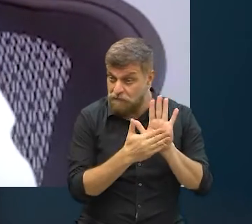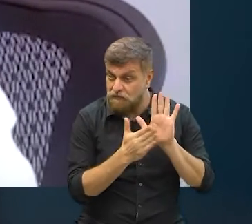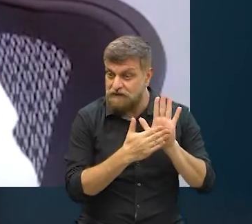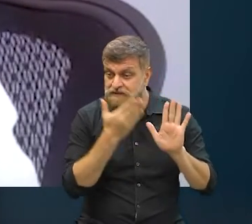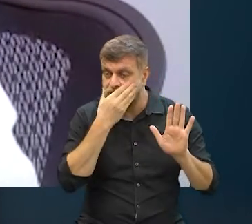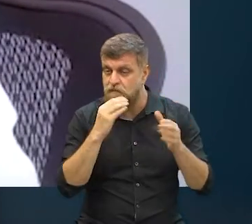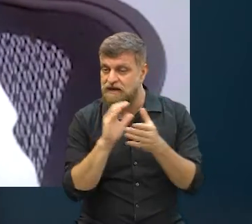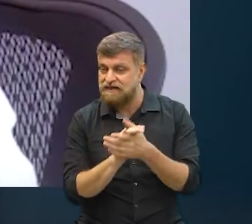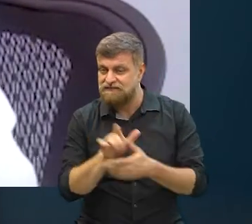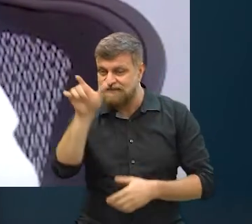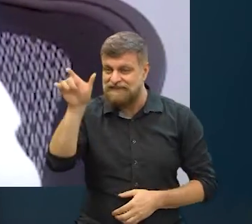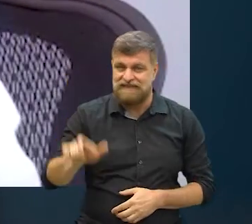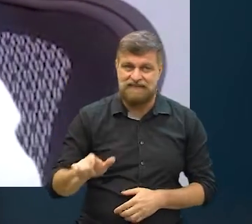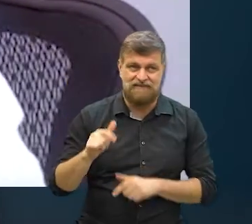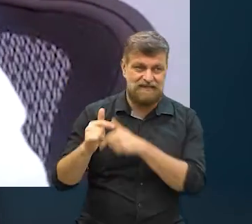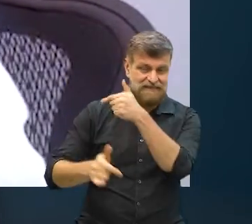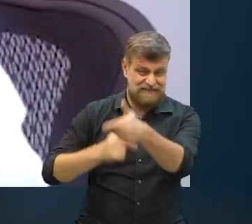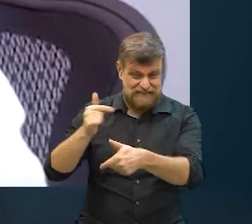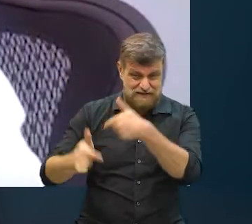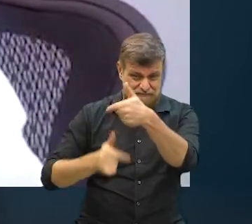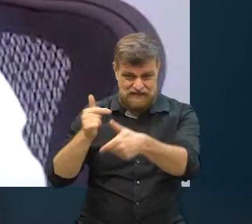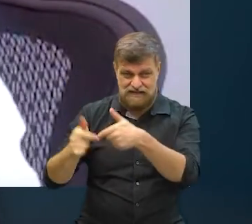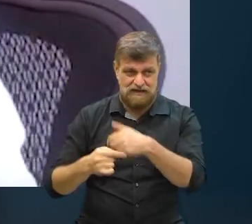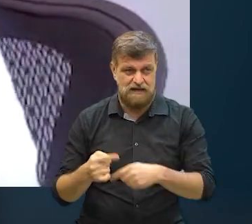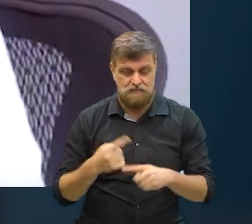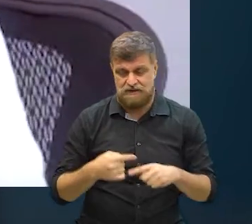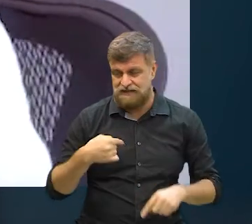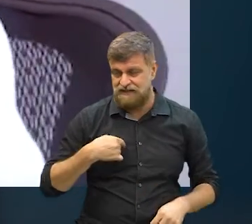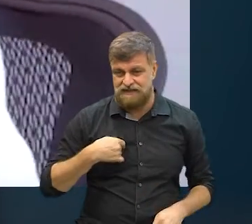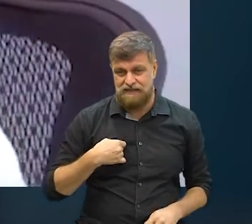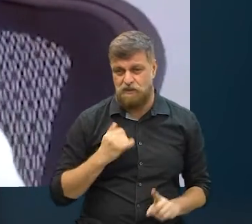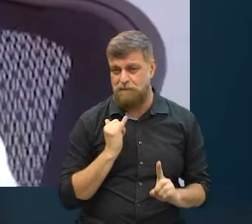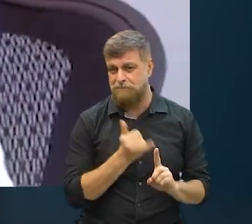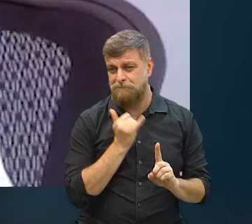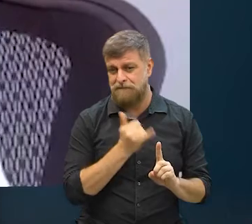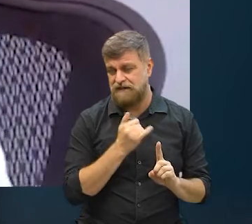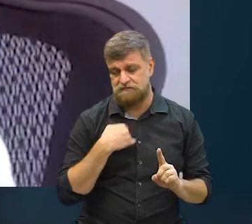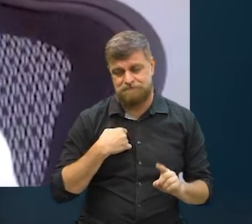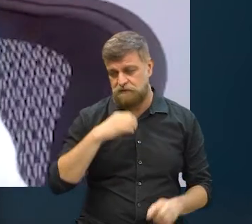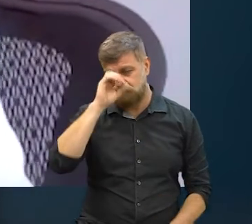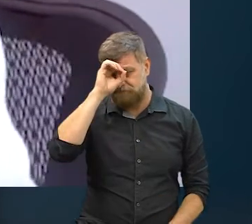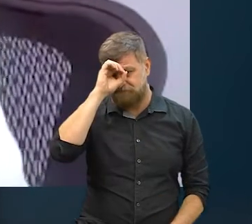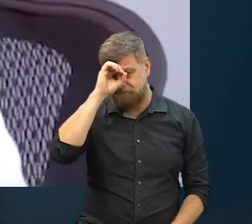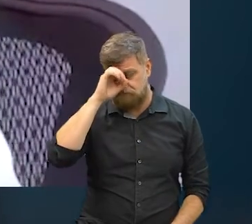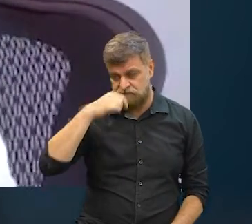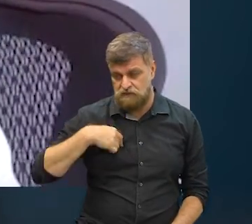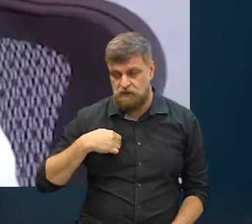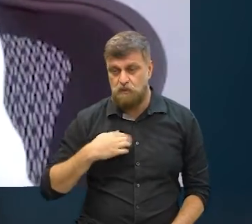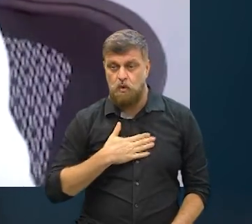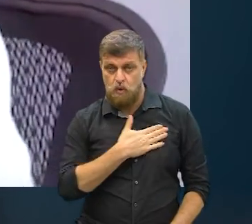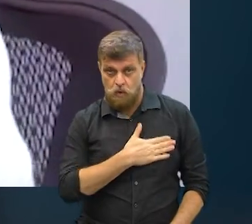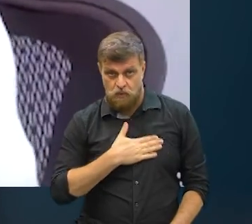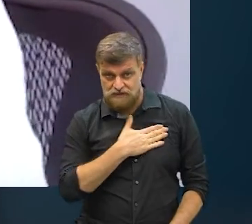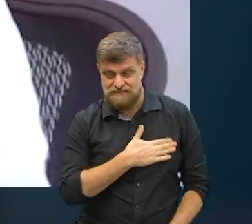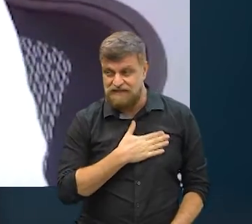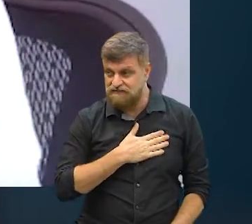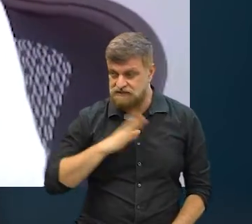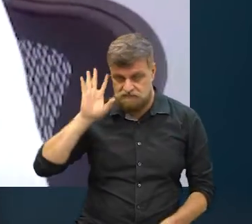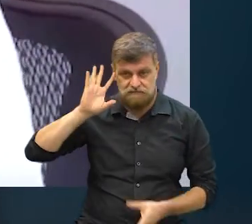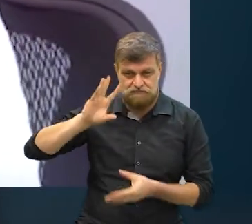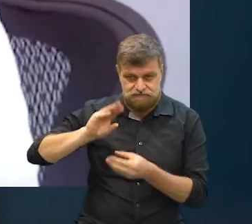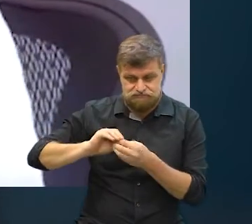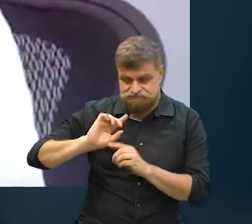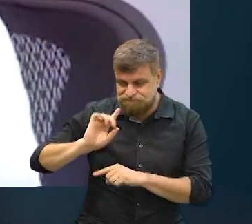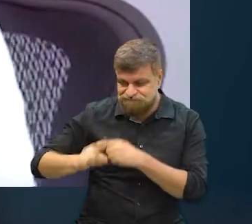assim: "Será? Eu sei que eu vou ter que trabalhar, porque você não", eu não tinha muito essa visão de marketing igual ele, eu era do atendimento. Eu gostava muito de trazer